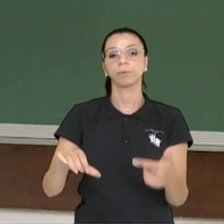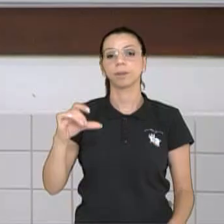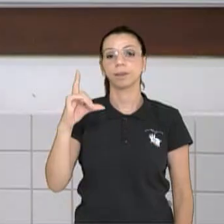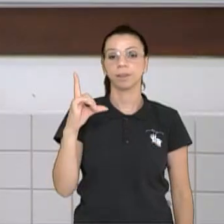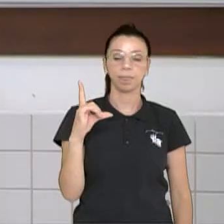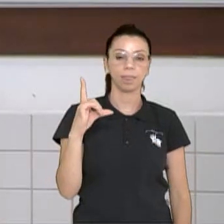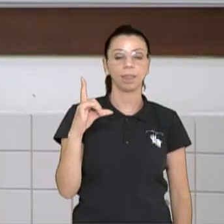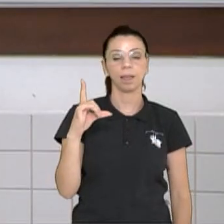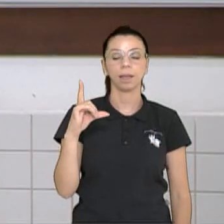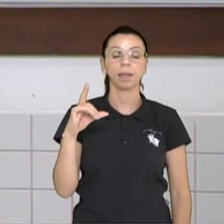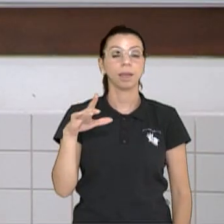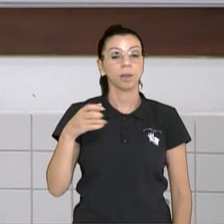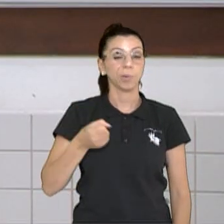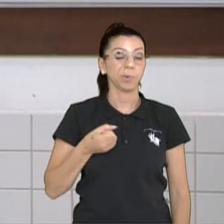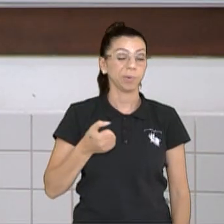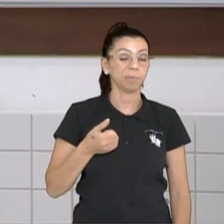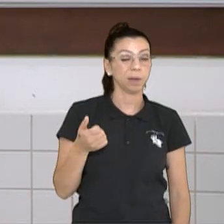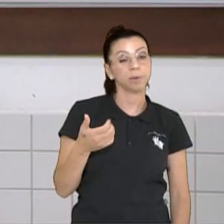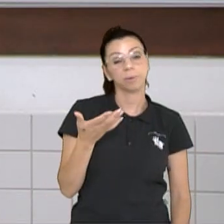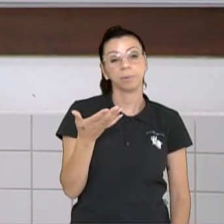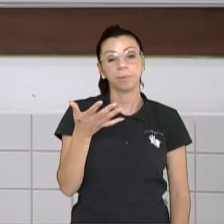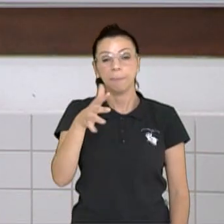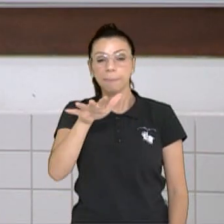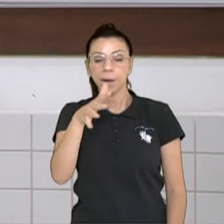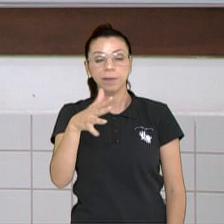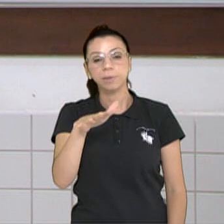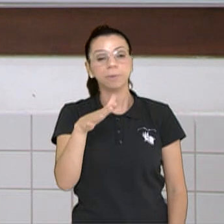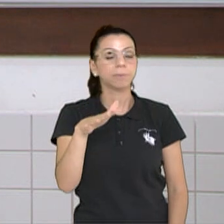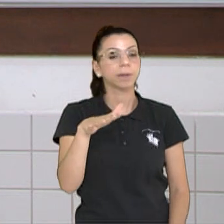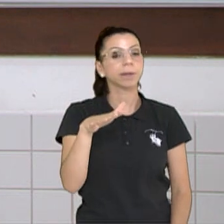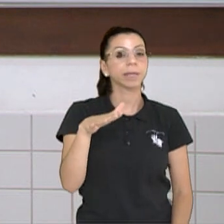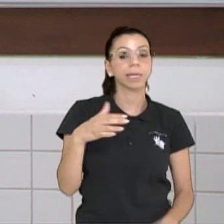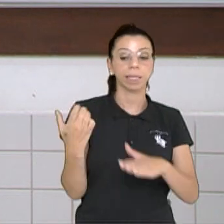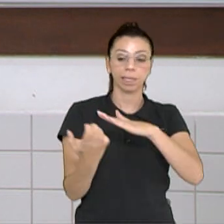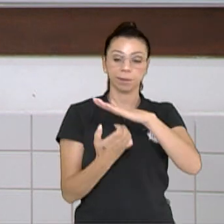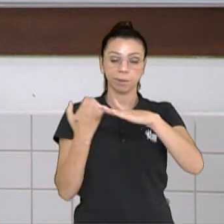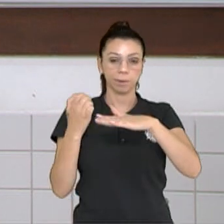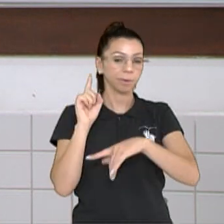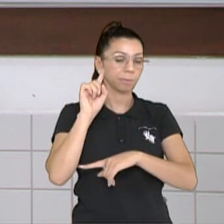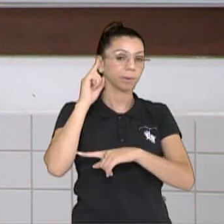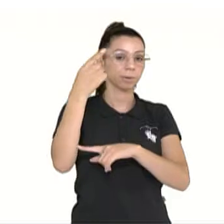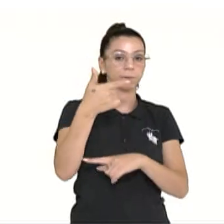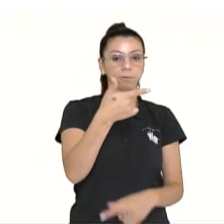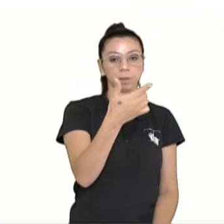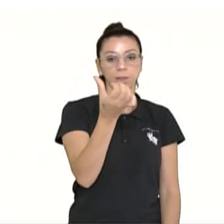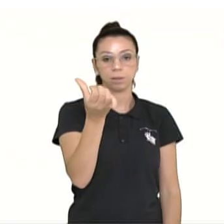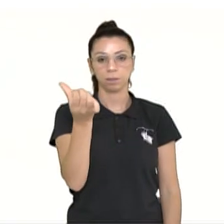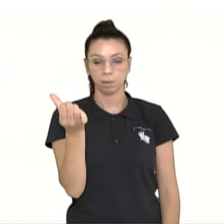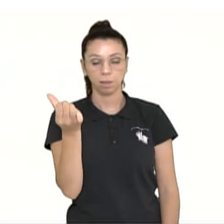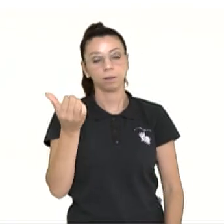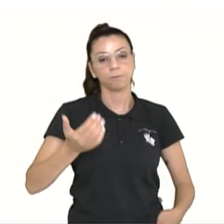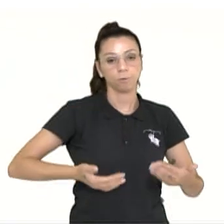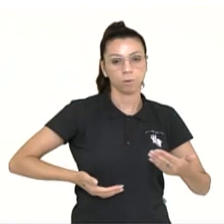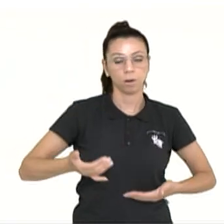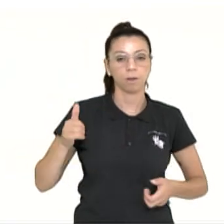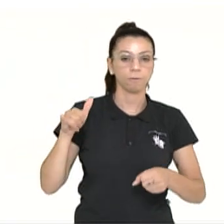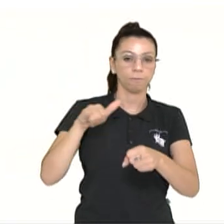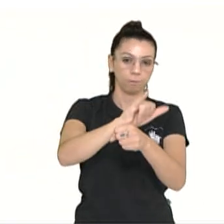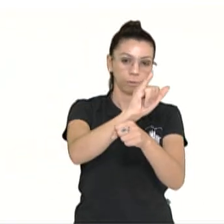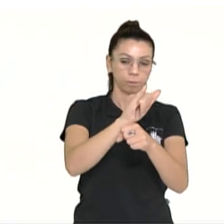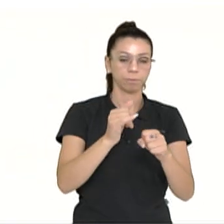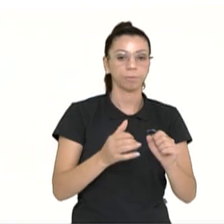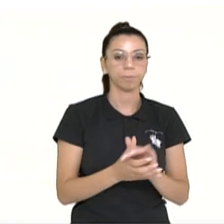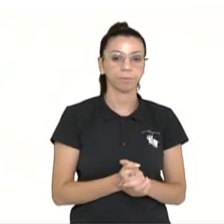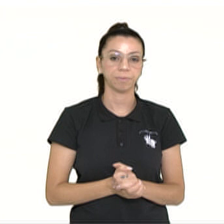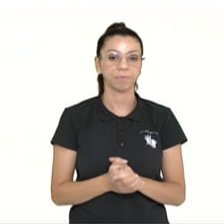que o número médio de faltas nessa empresa por dia é de 26 funcionários,